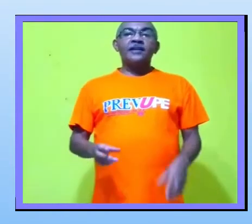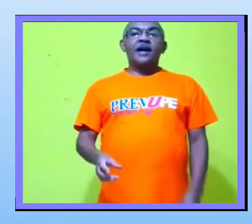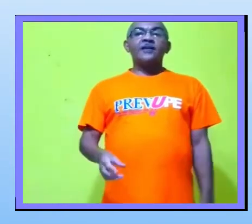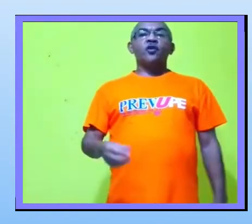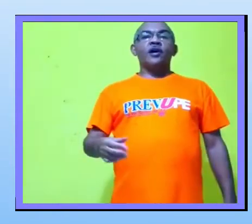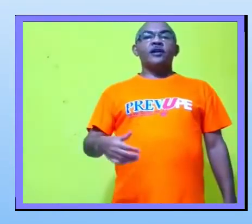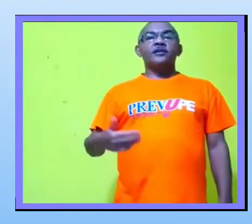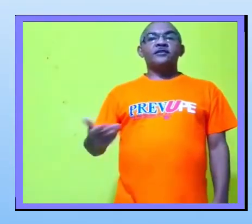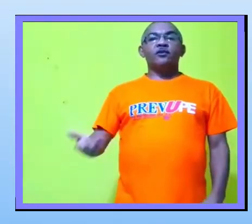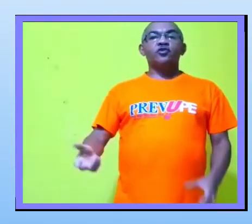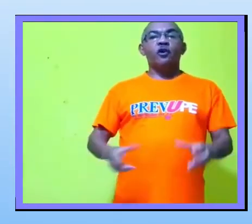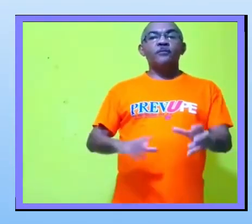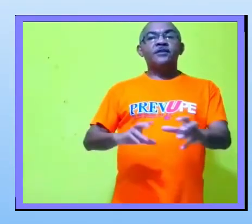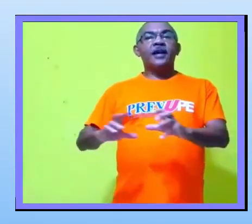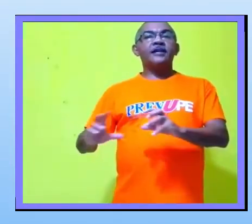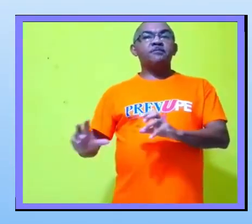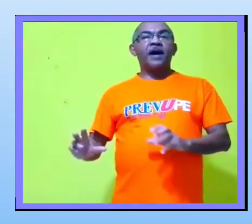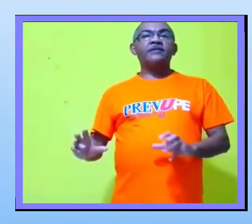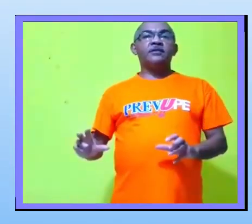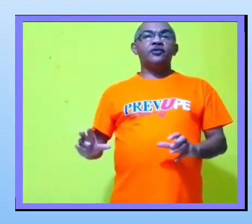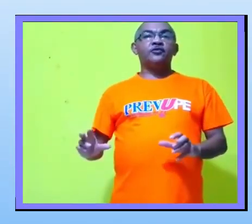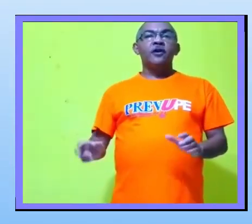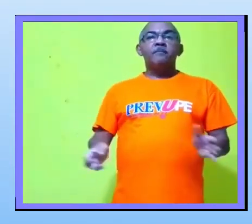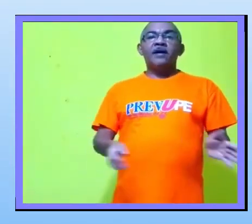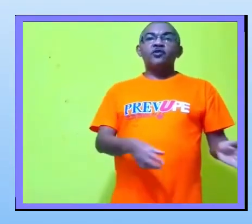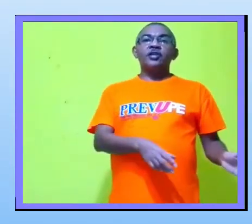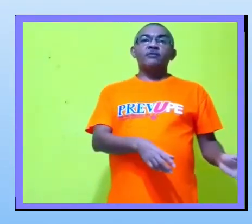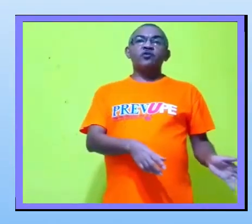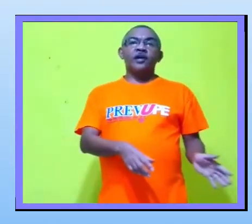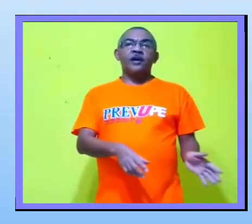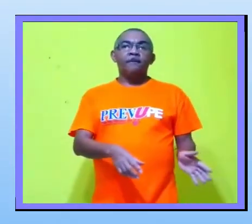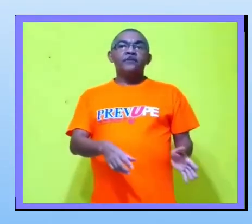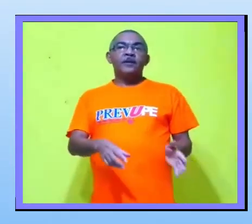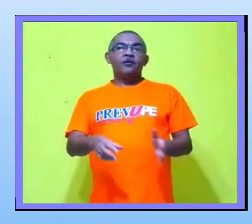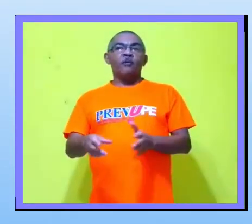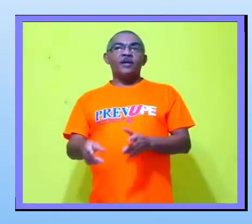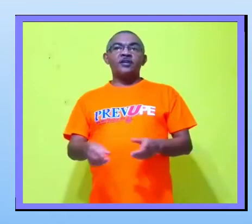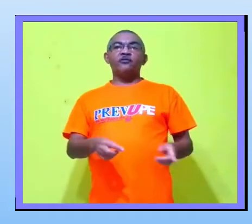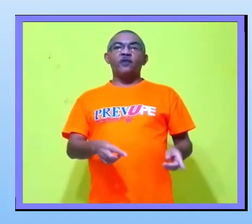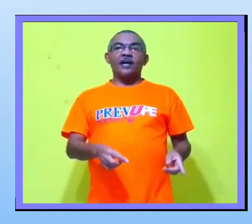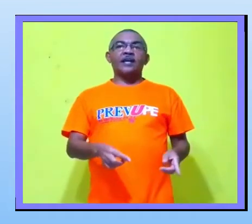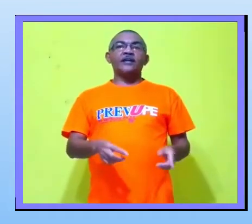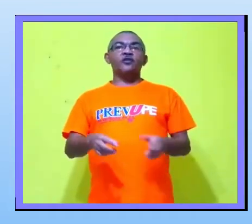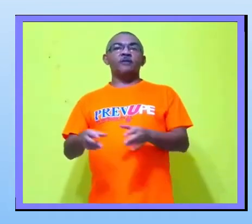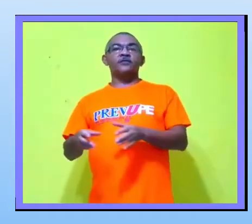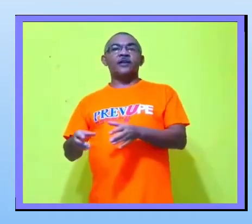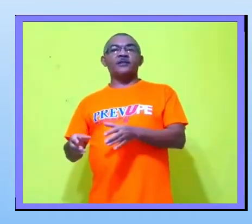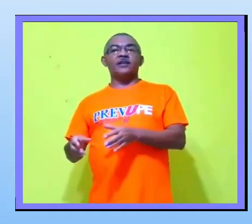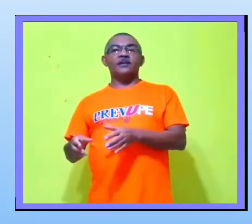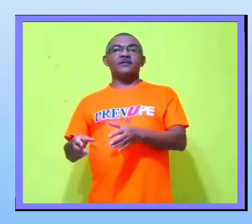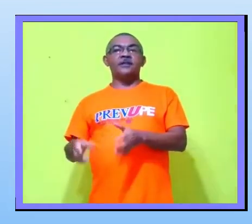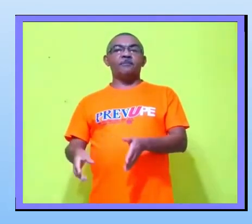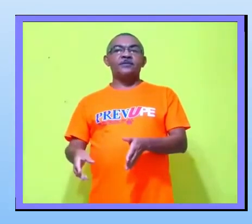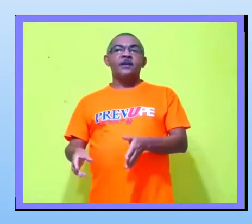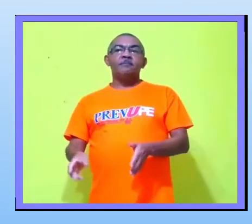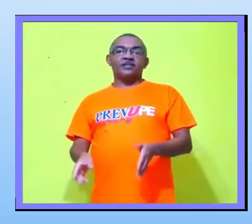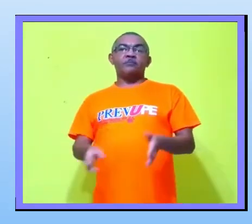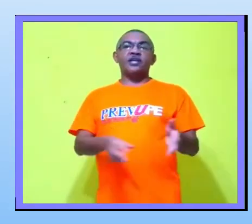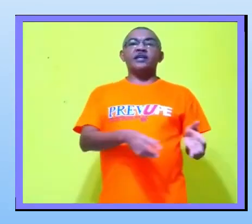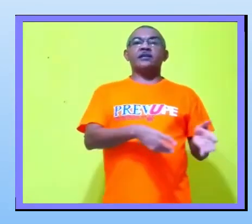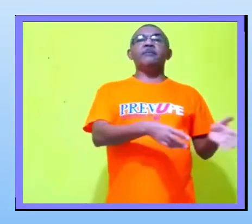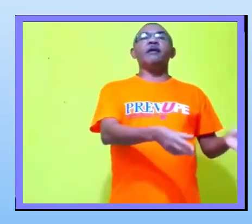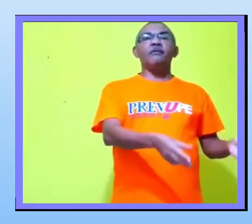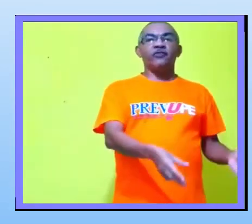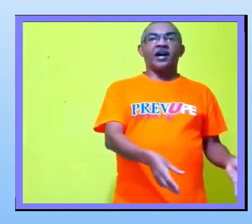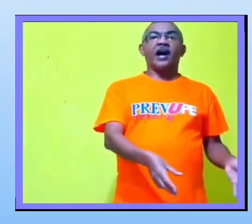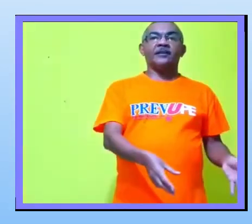os radicais orgânicos e seus nomes, eles partem disso. Mas nós temos o quê? Como a gente viu lá atrás, nós temos cadeias simples, mas temos